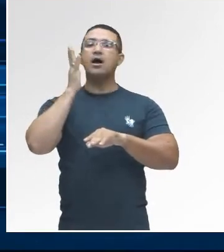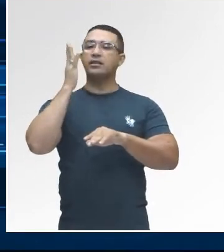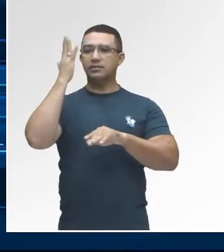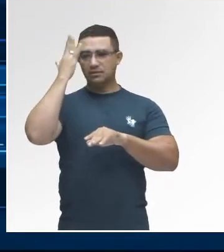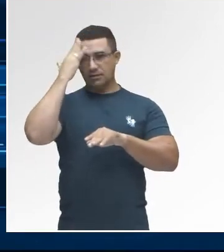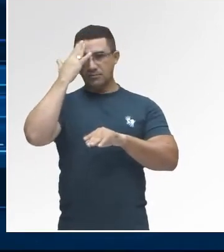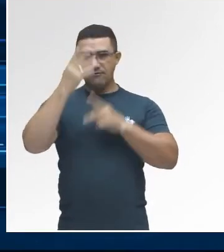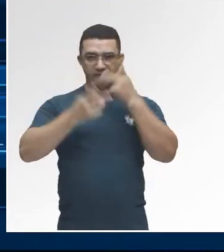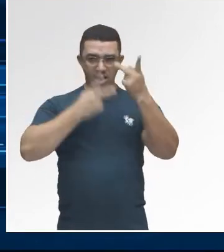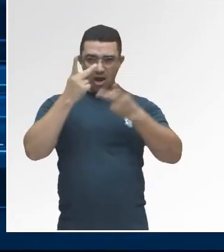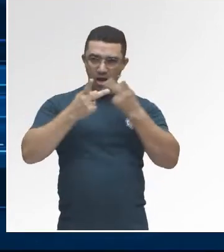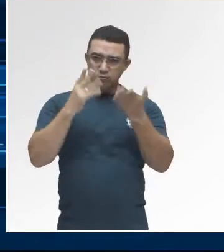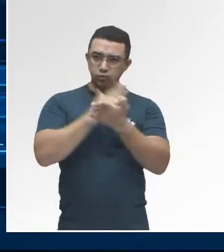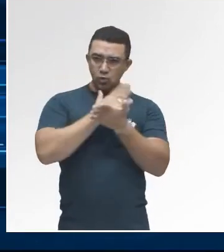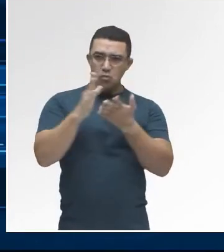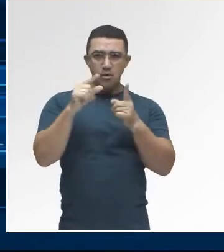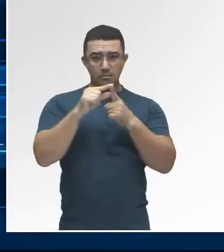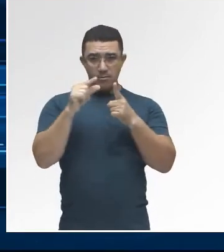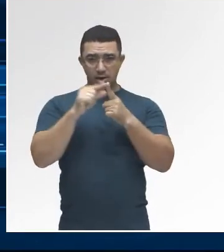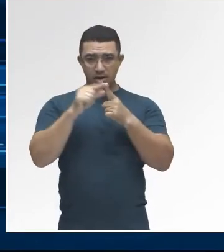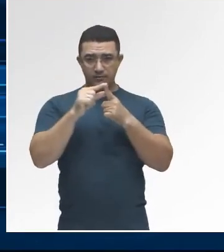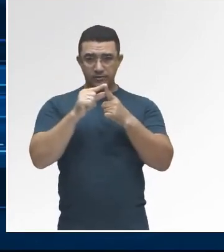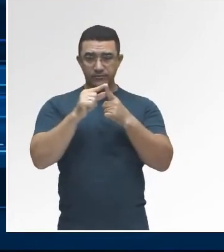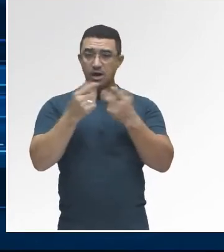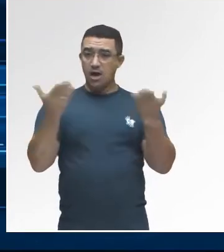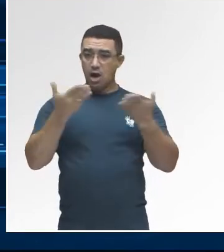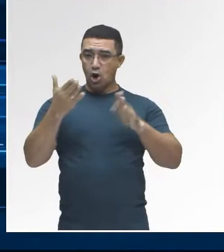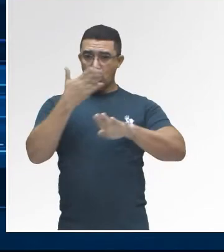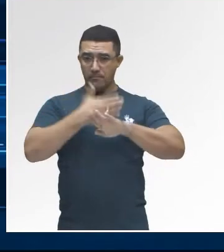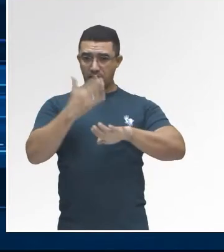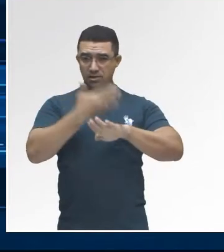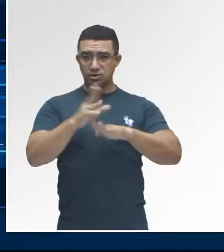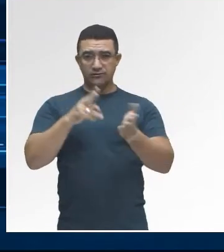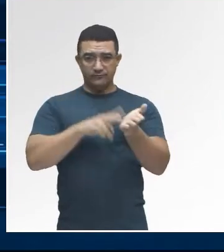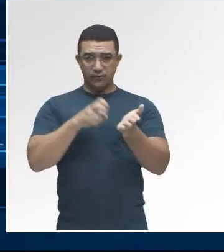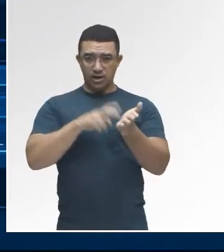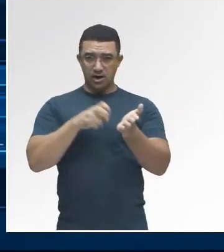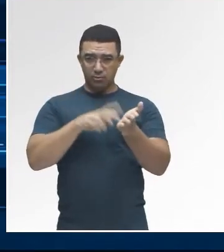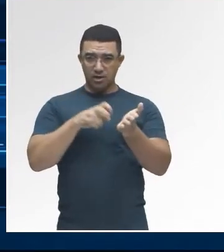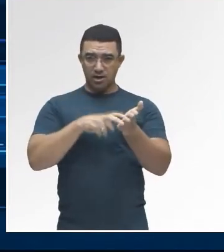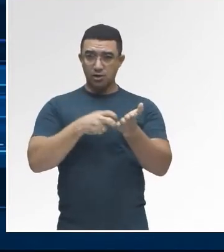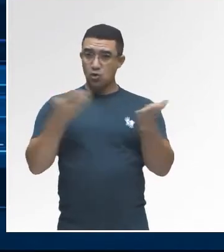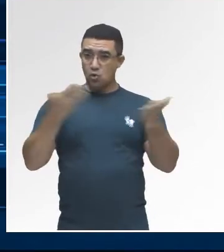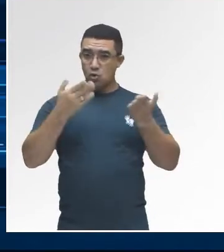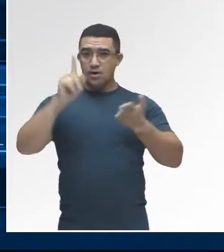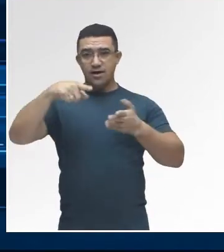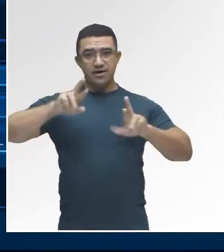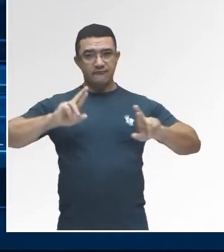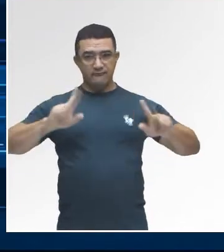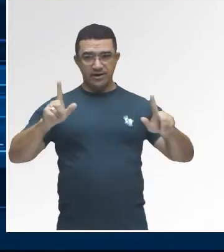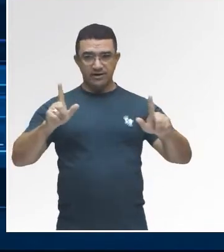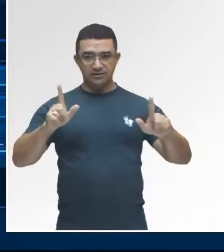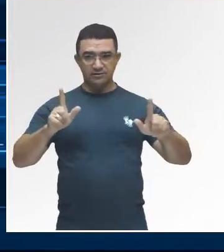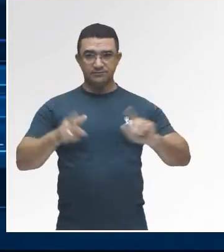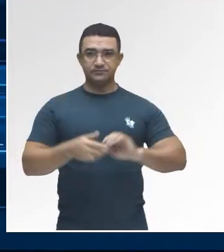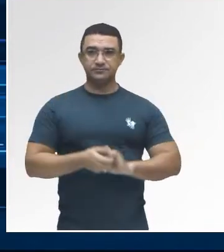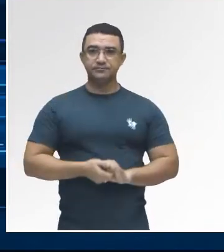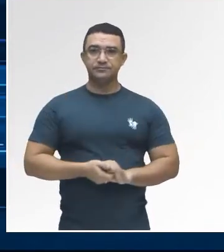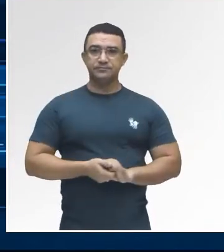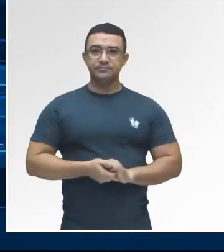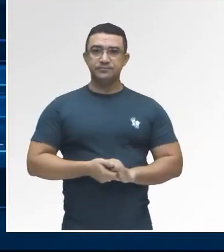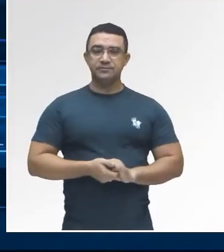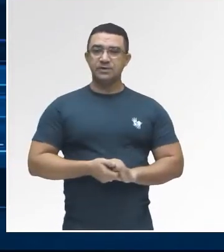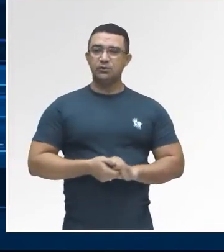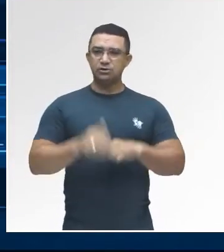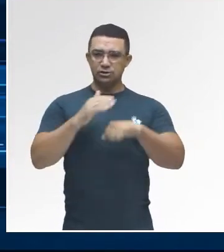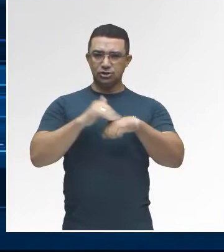palavras também. E agora a gente vai fazer a nossa prática de vocabulário, que hoje vai ser bem diferente, tá, gente? Eu vou trazer para vocês dois convidados